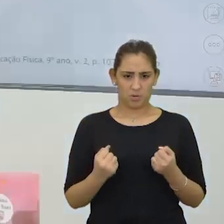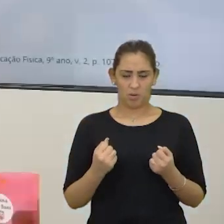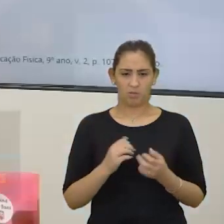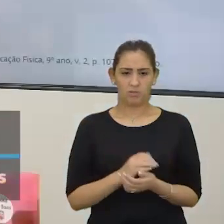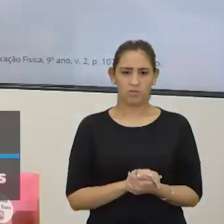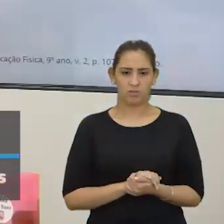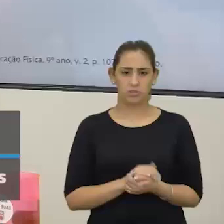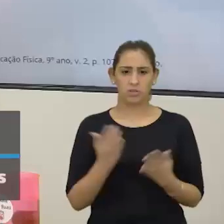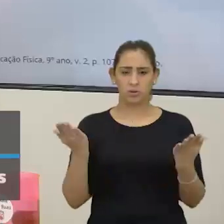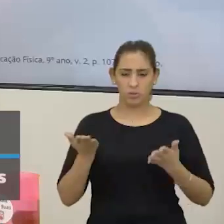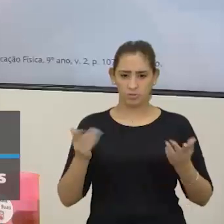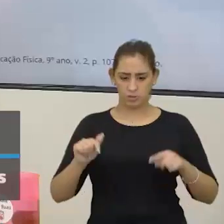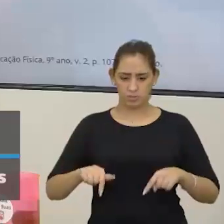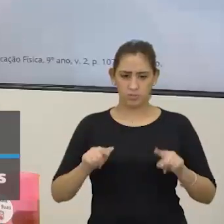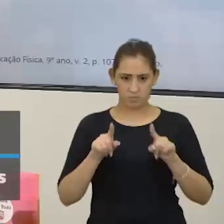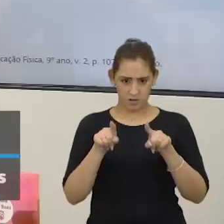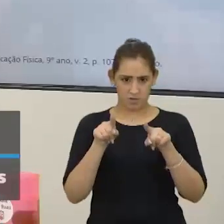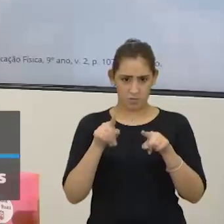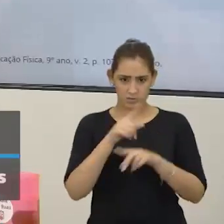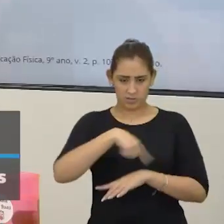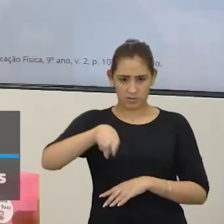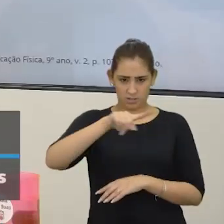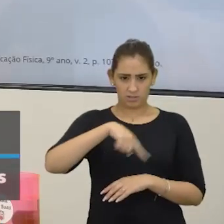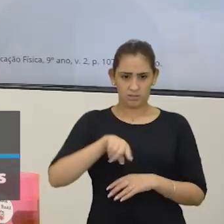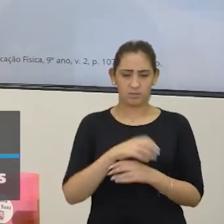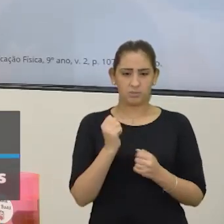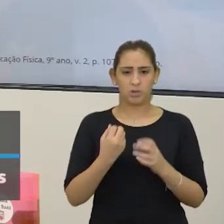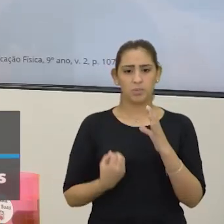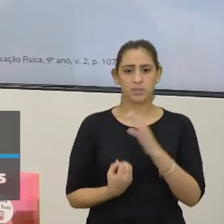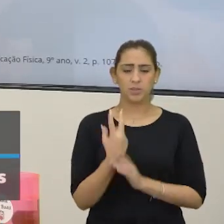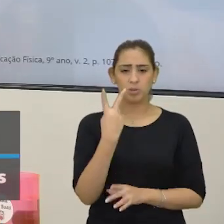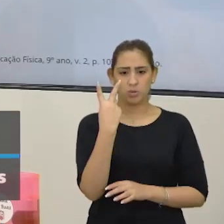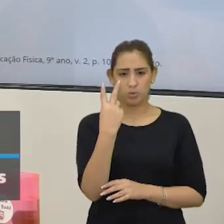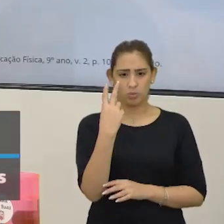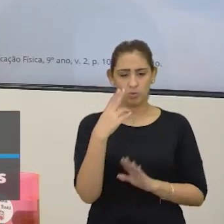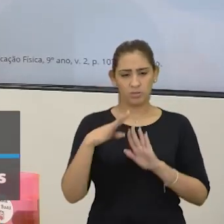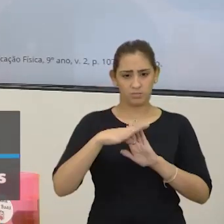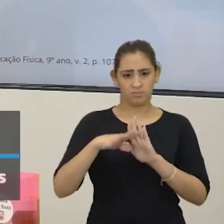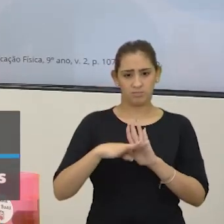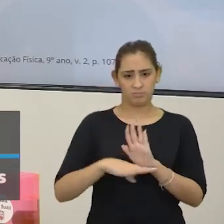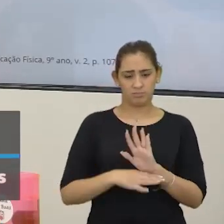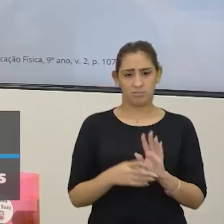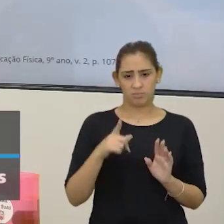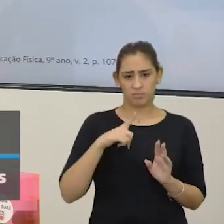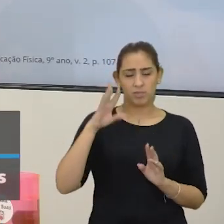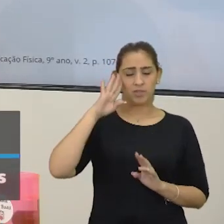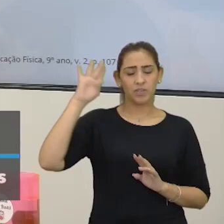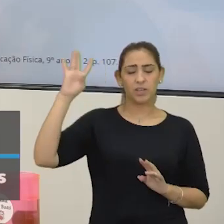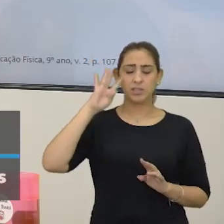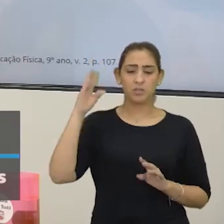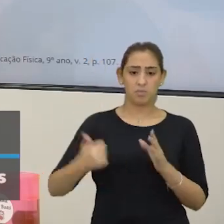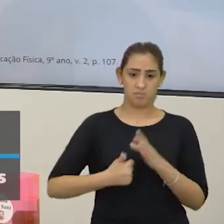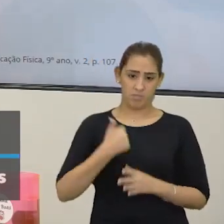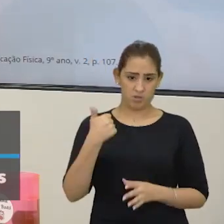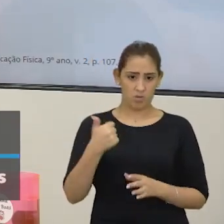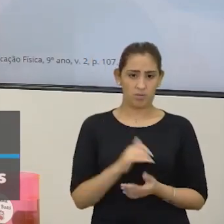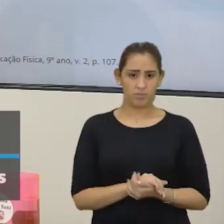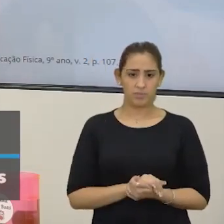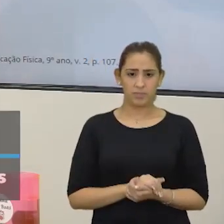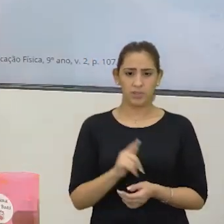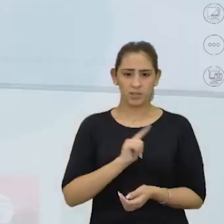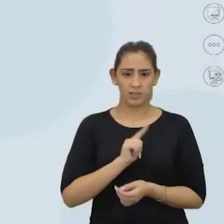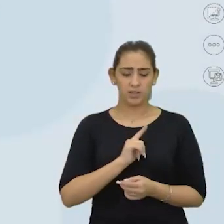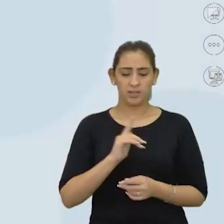para vocês, aparecer com 2 itens aí e levar vocês a uma reflexão maior. Então, vamos lá. Existe o